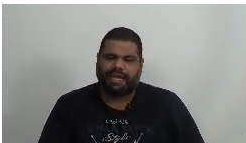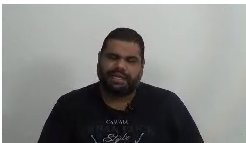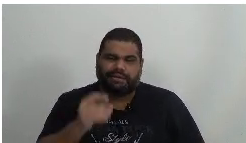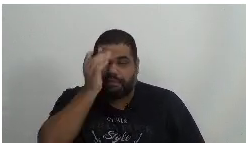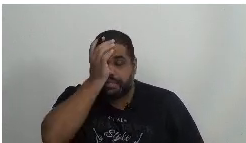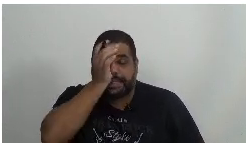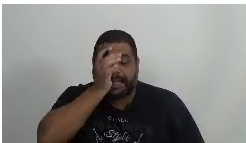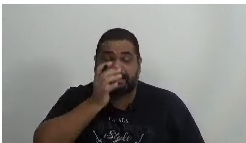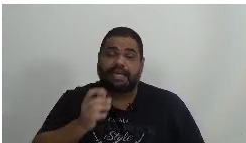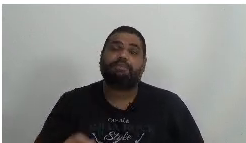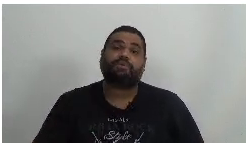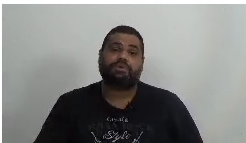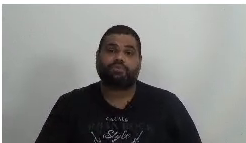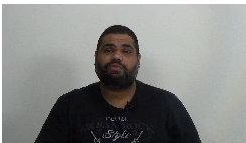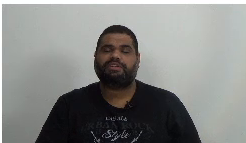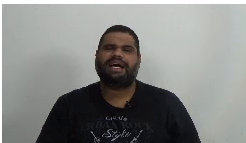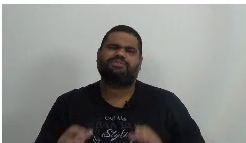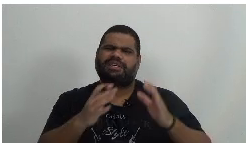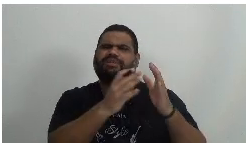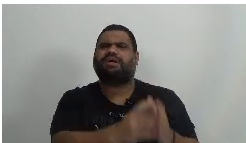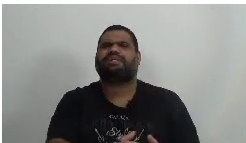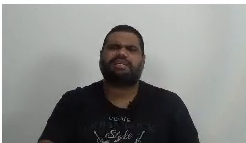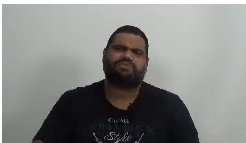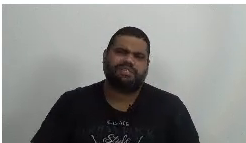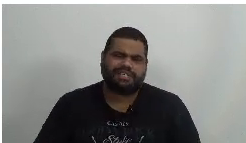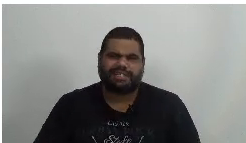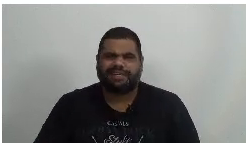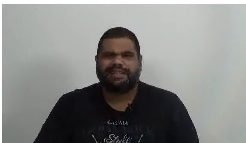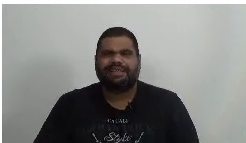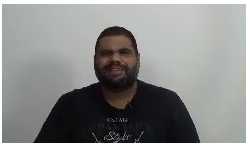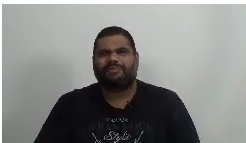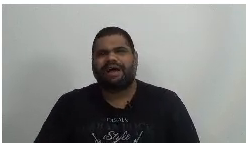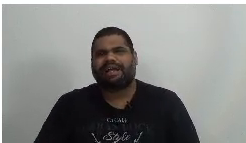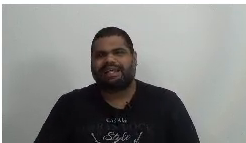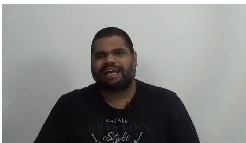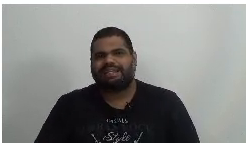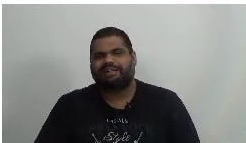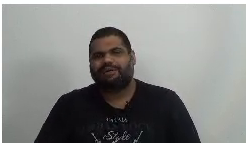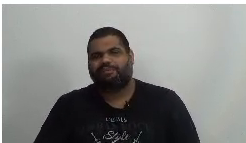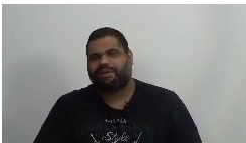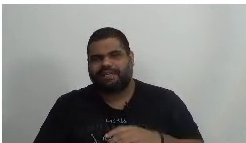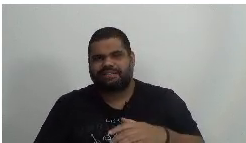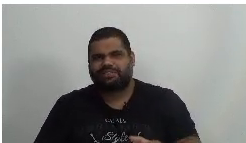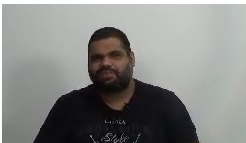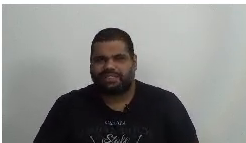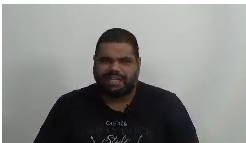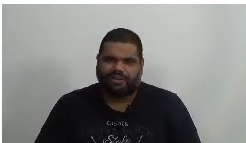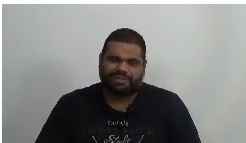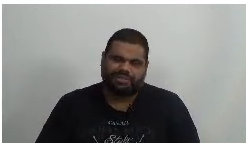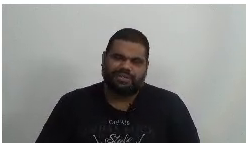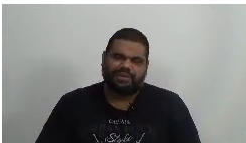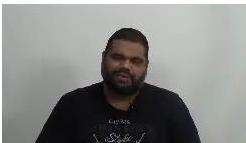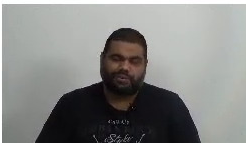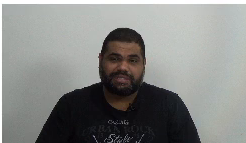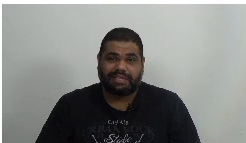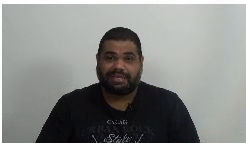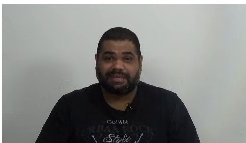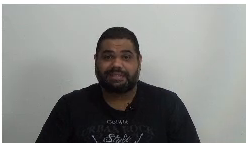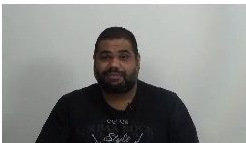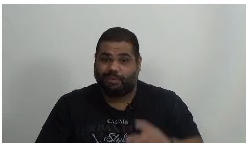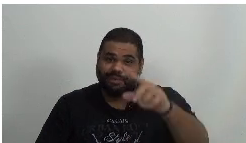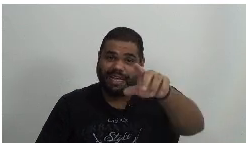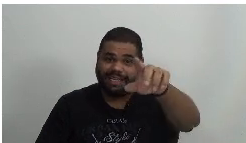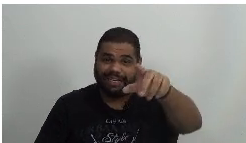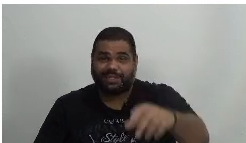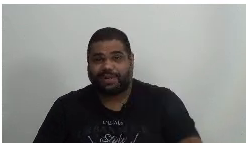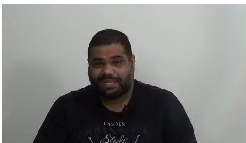21h15. Então, tá aí. Você é sempre o nosso convidado. Já anota aí na sua agenda. Não marca nada, porque essas duas aulas, com